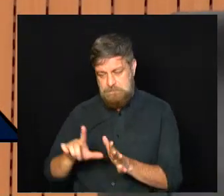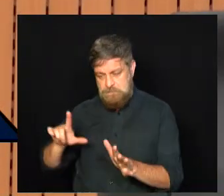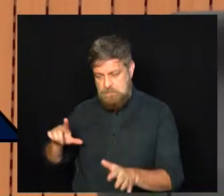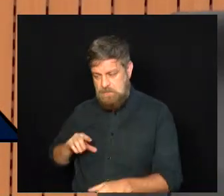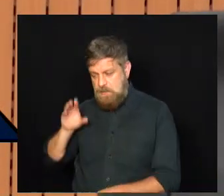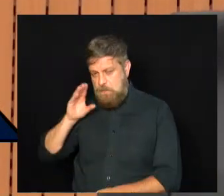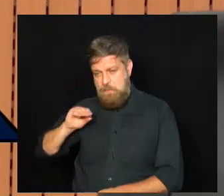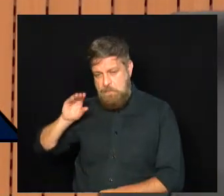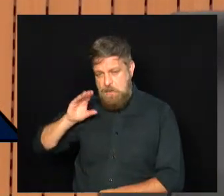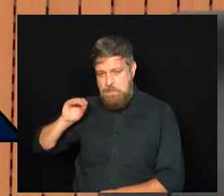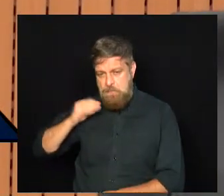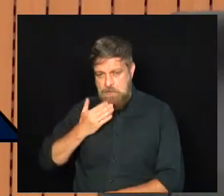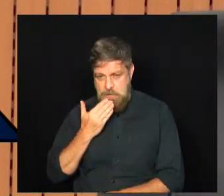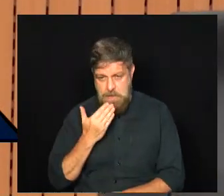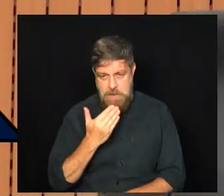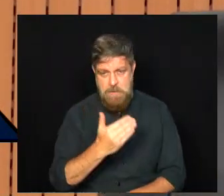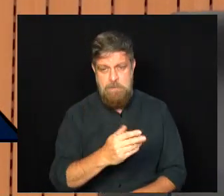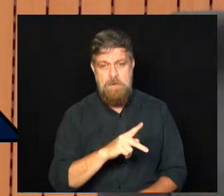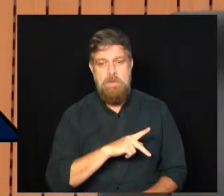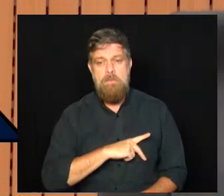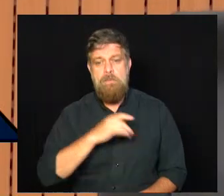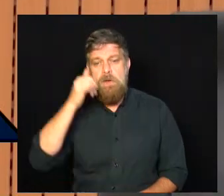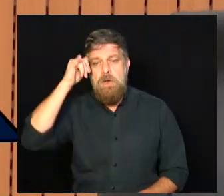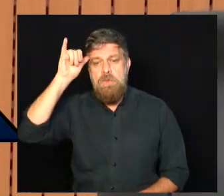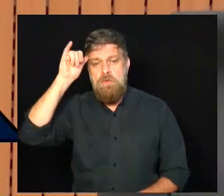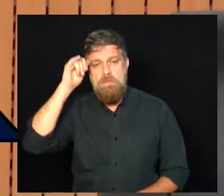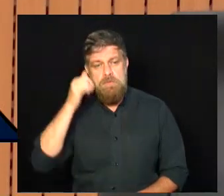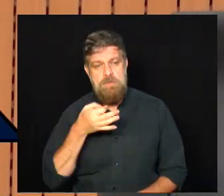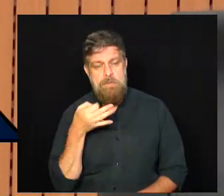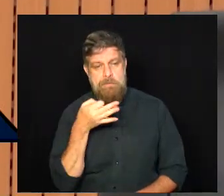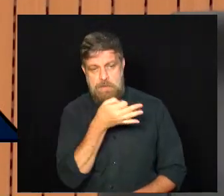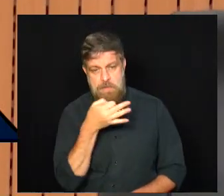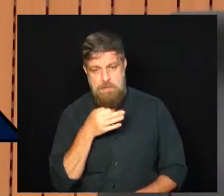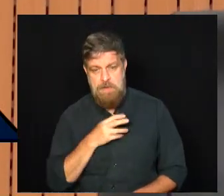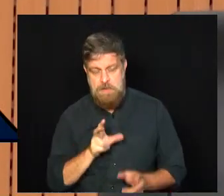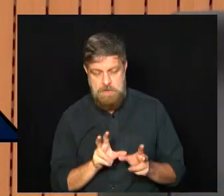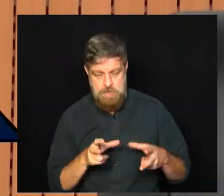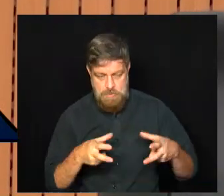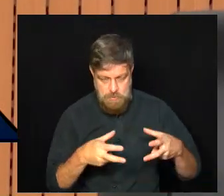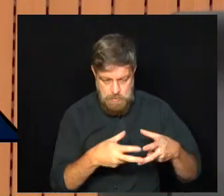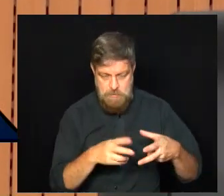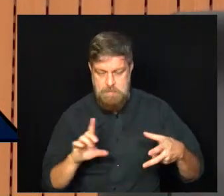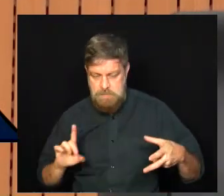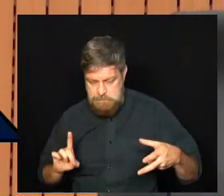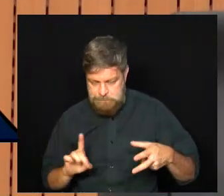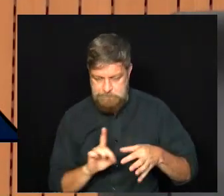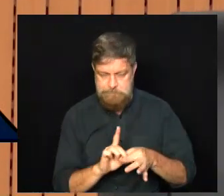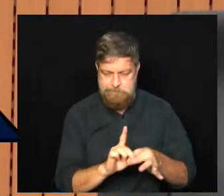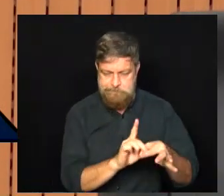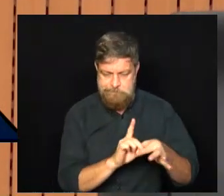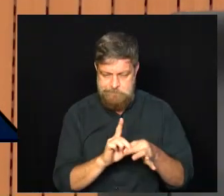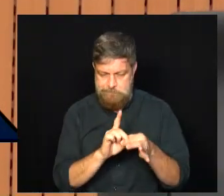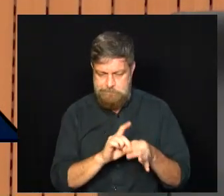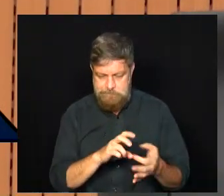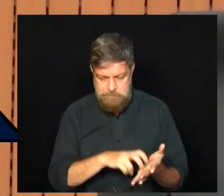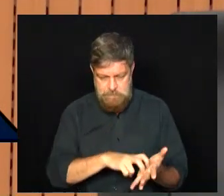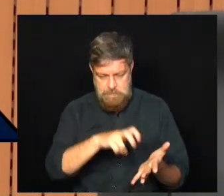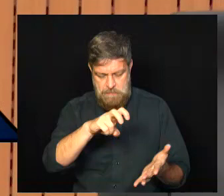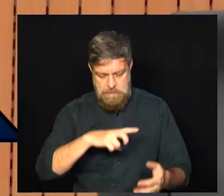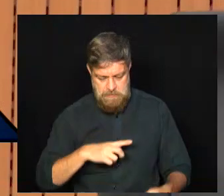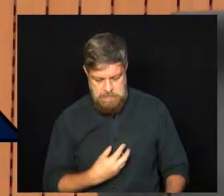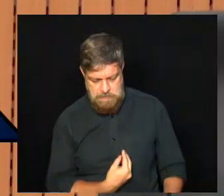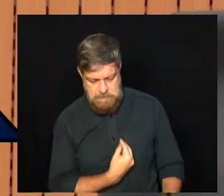pedir para o vereador Paulo Búfalo fazer a saudação, ele também faz parte dessa comissão, está conosco nessa manhã.